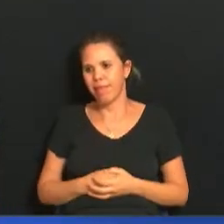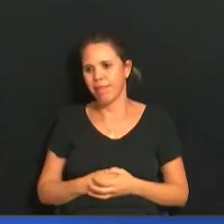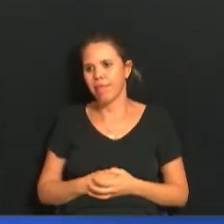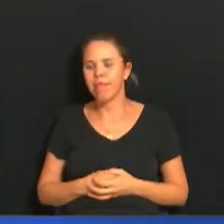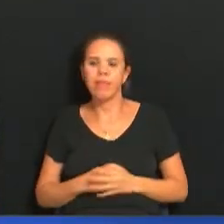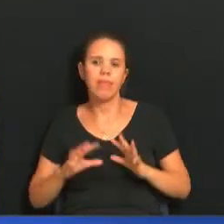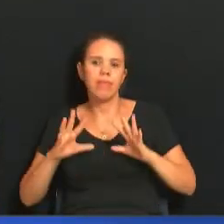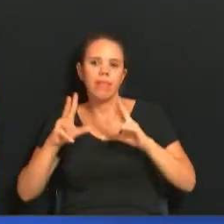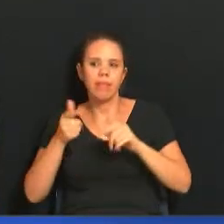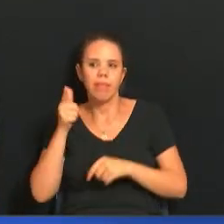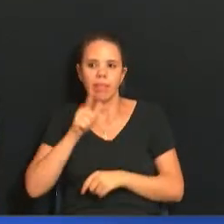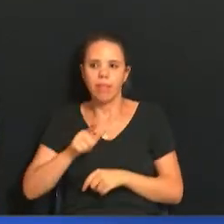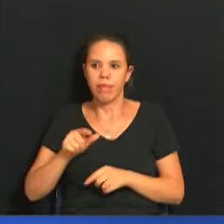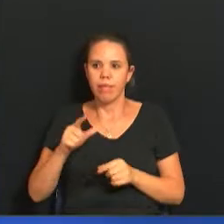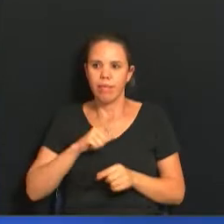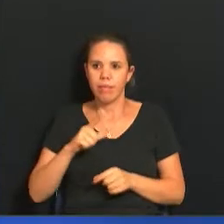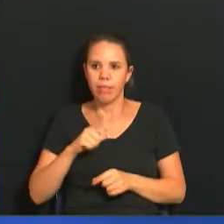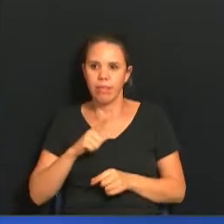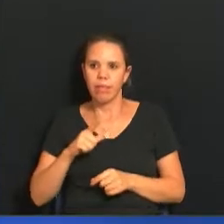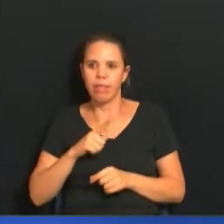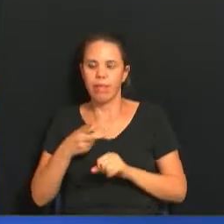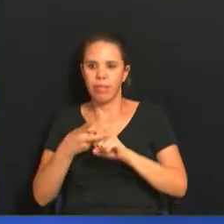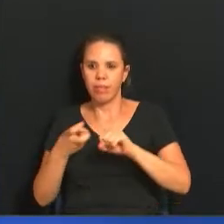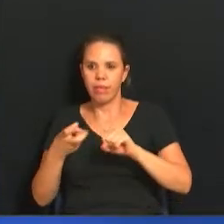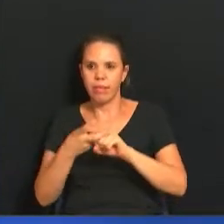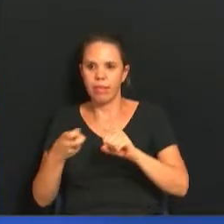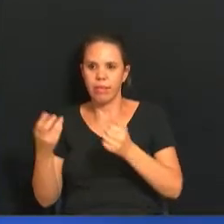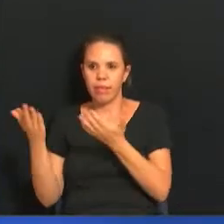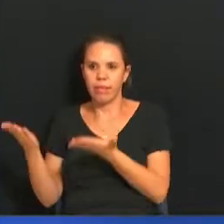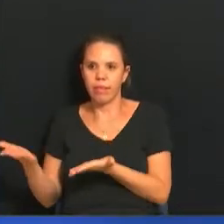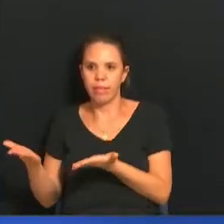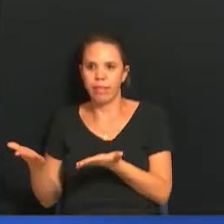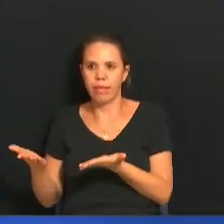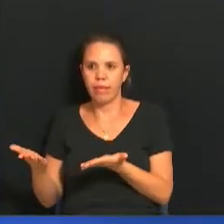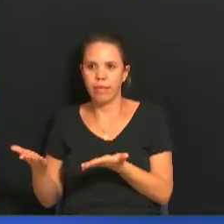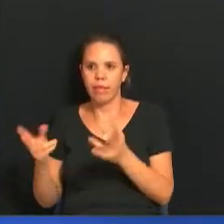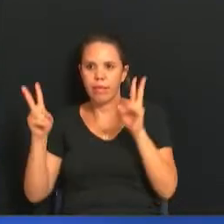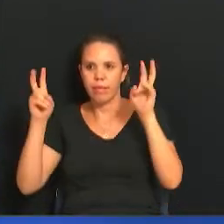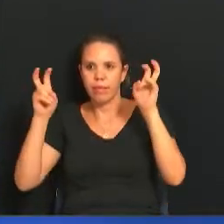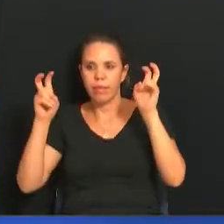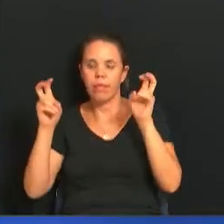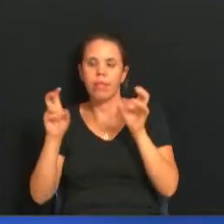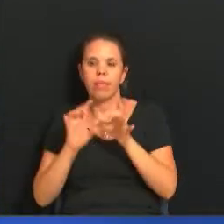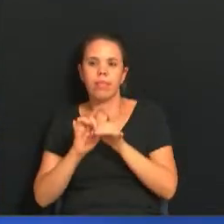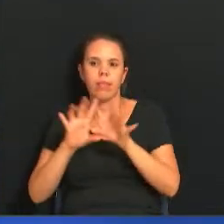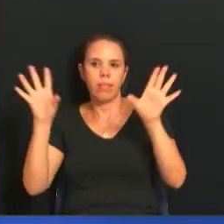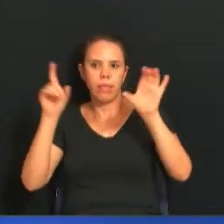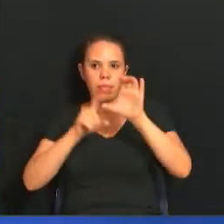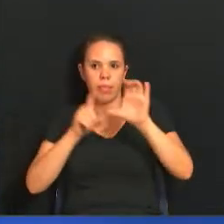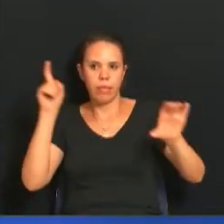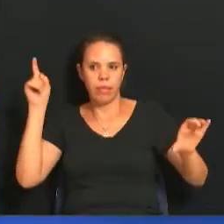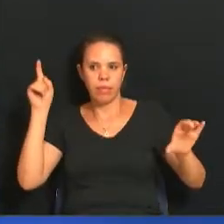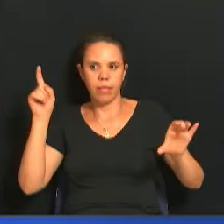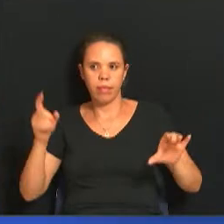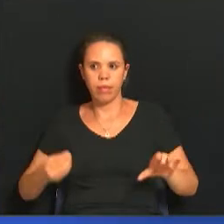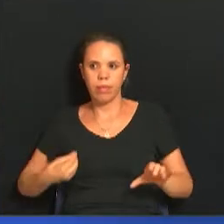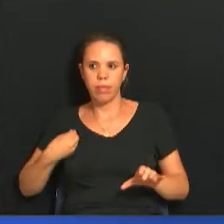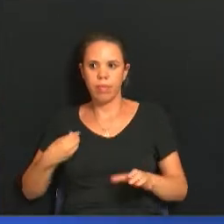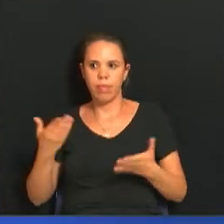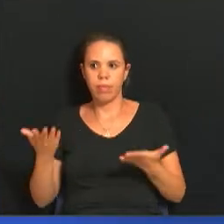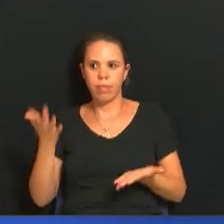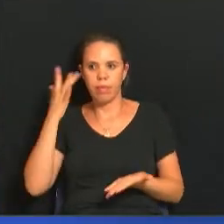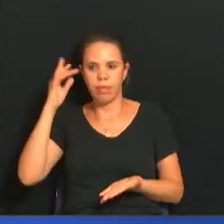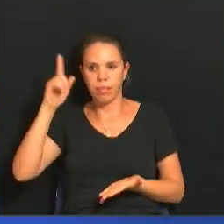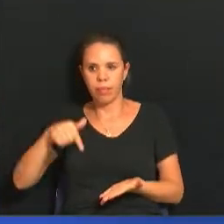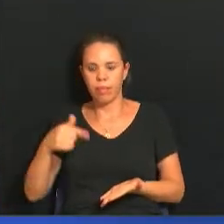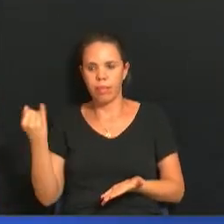todos os ganhos que ele tem com esse aplicativo, traz muito essa questão de liberdade, de autonomia. Então, acho que esse é um dos